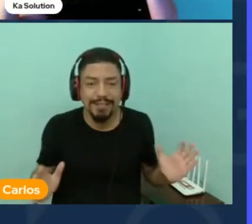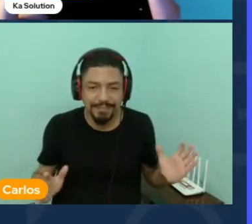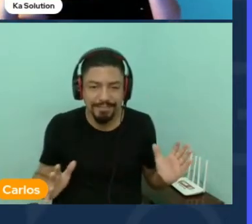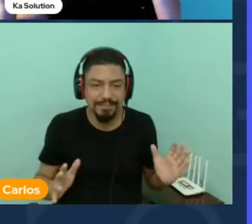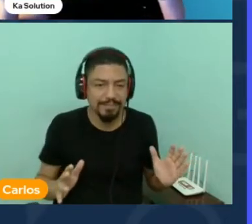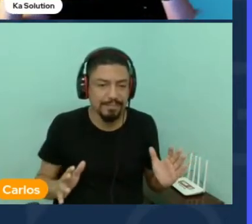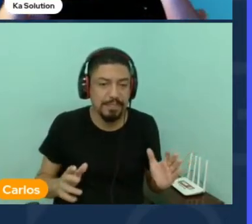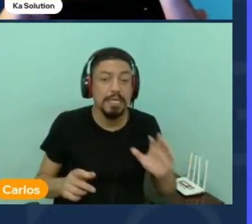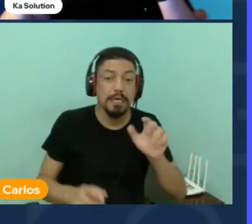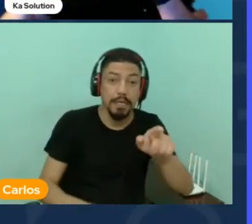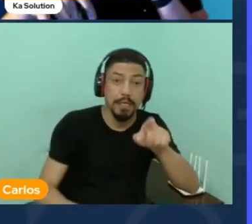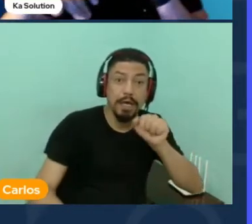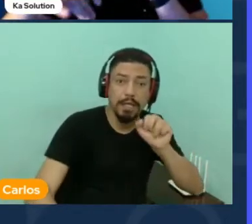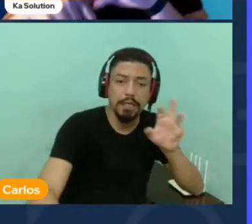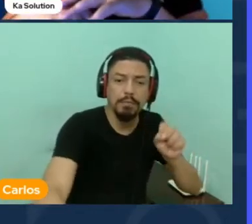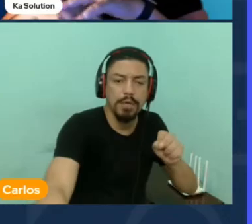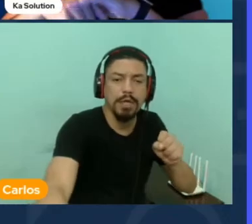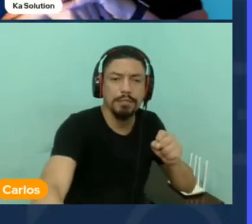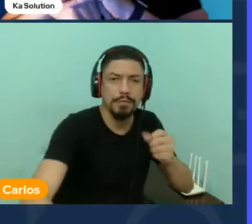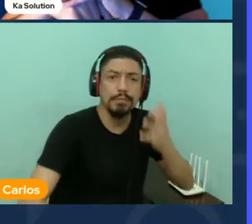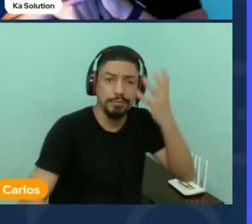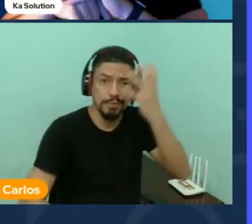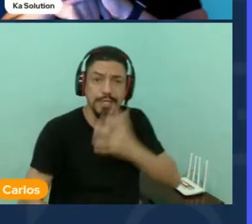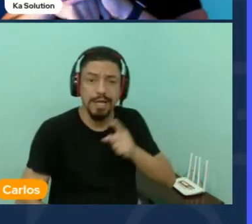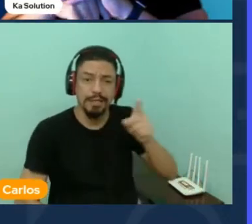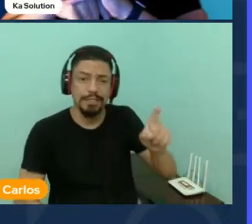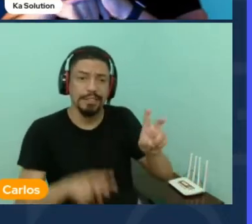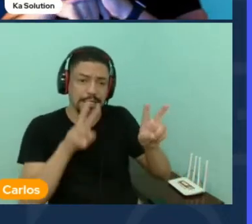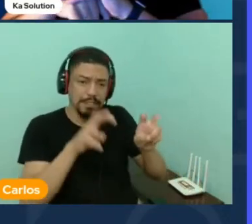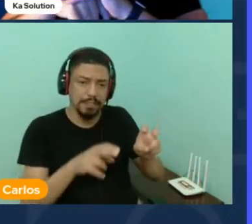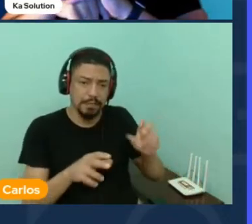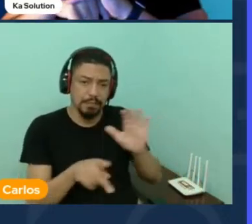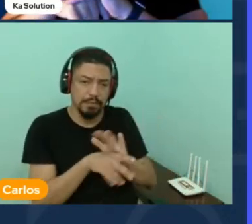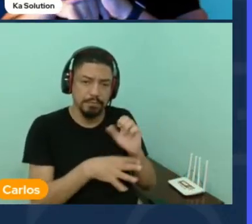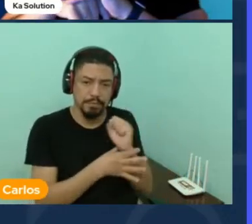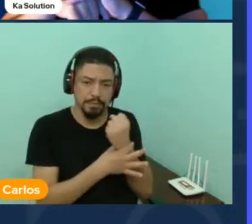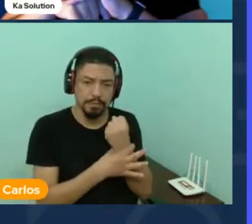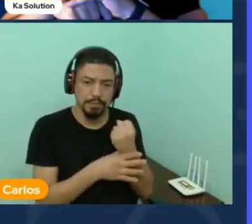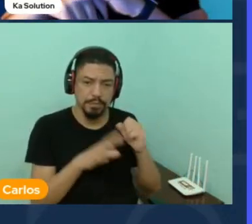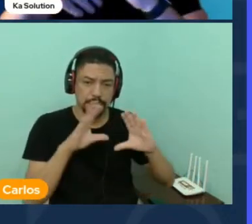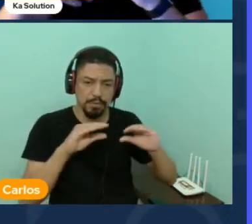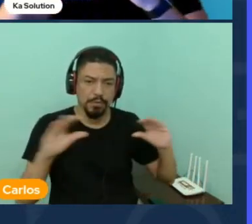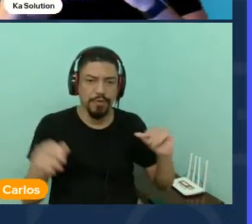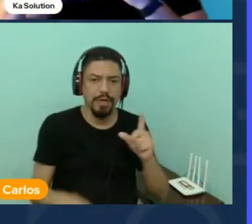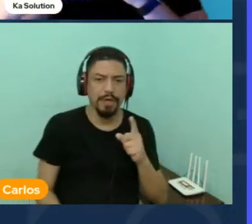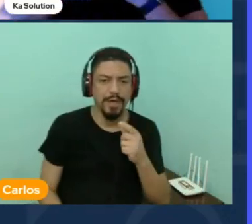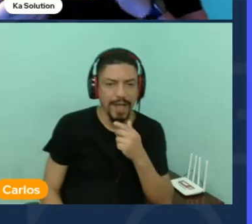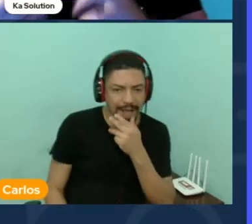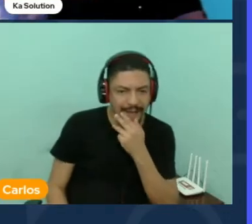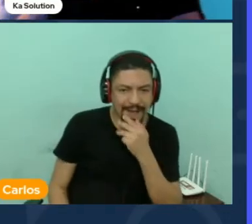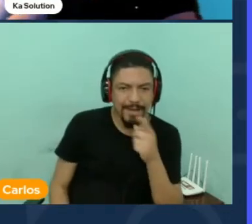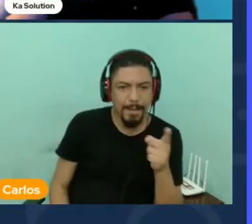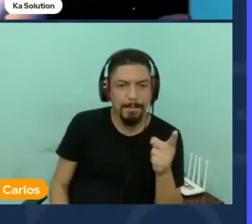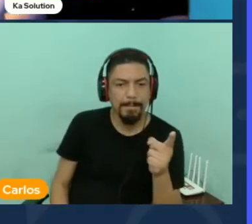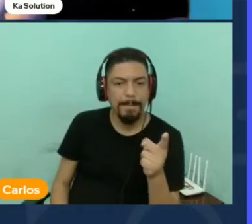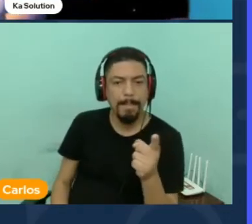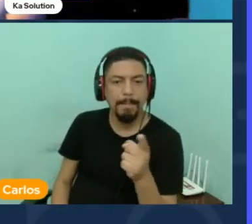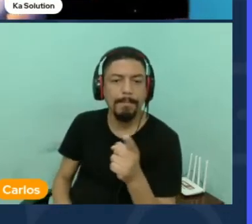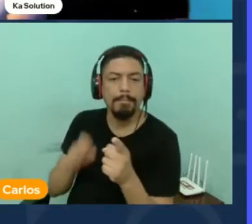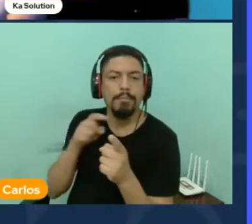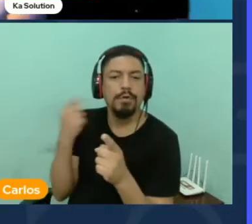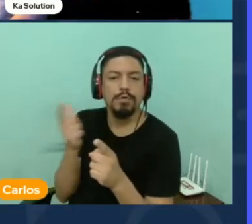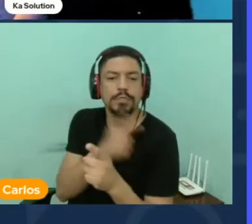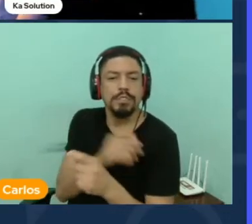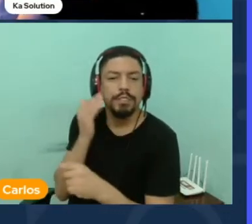a AWS, ela leva muito a sério essa parte de segurança na nuvem. Mas para a gente entender, por